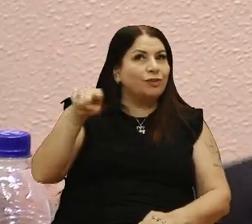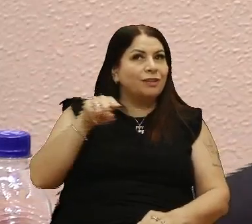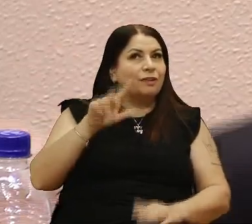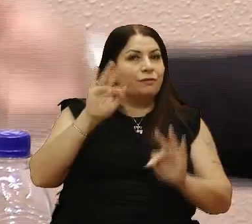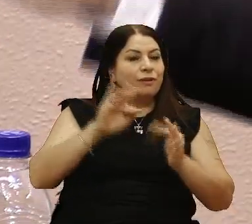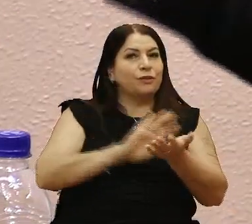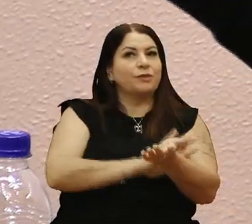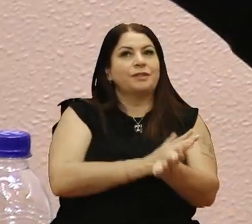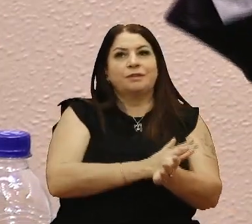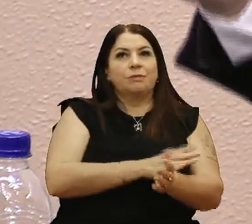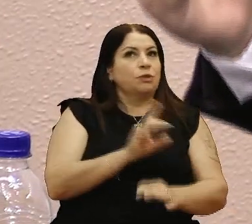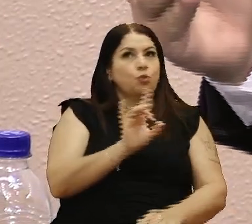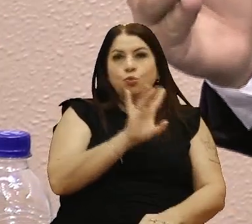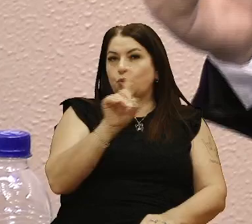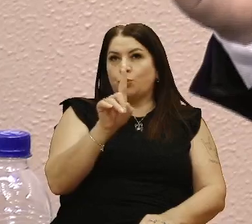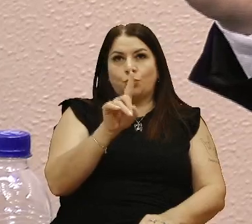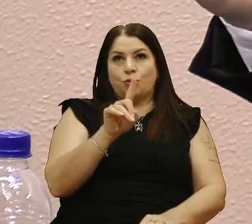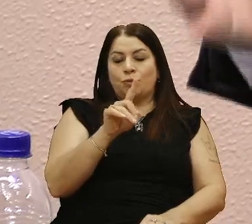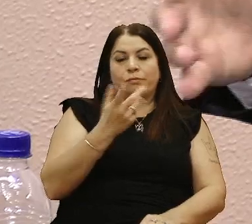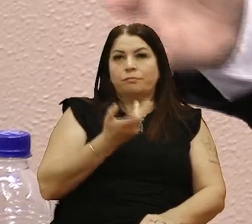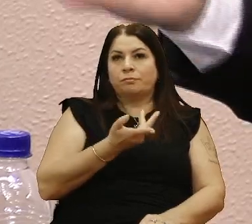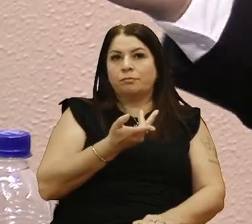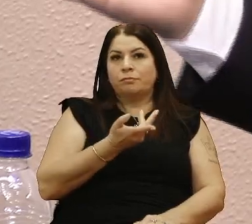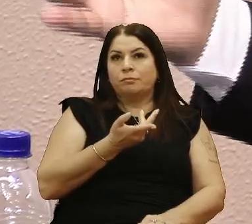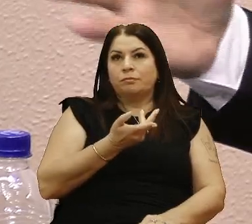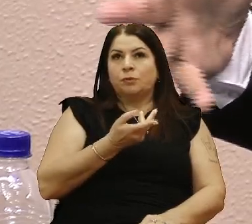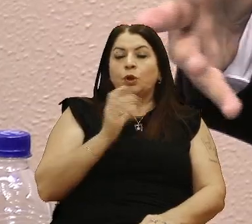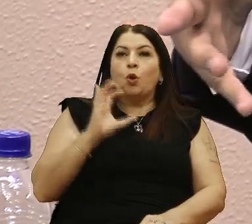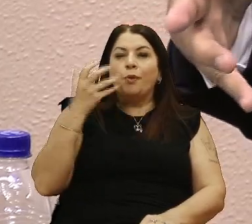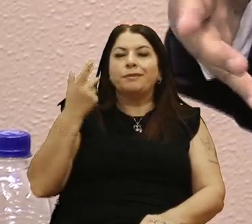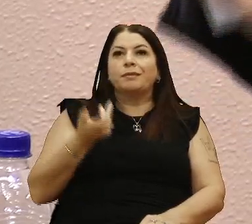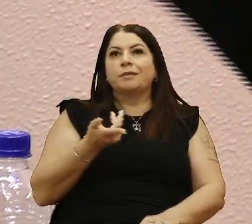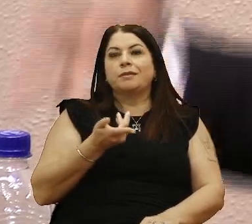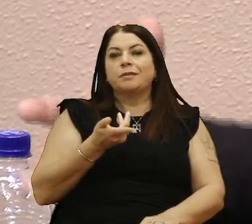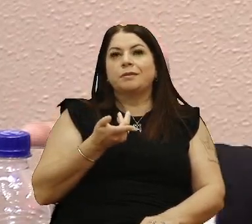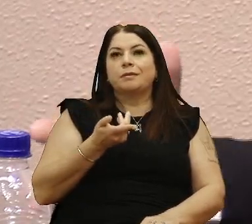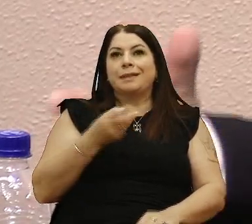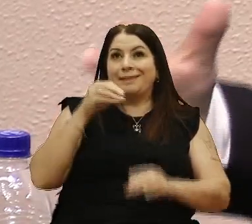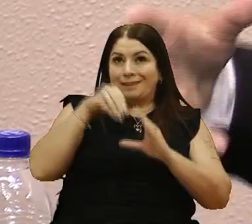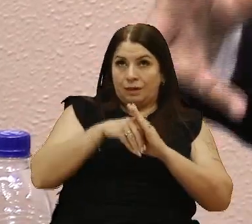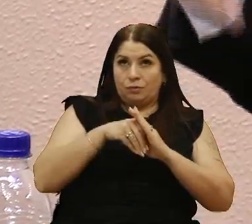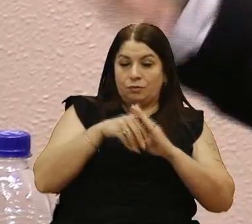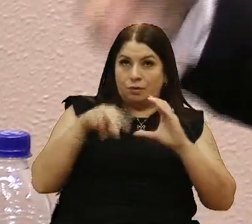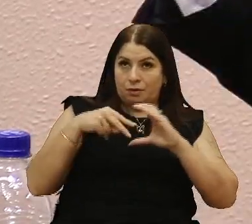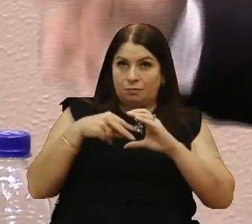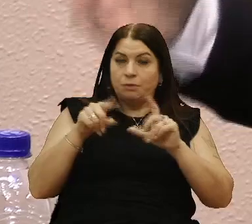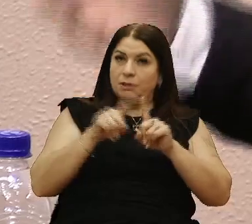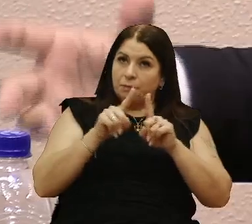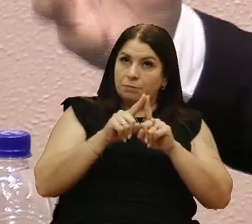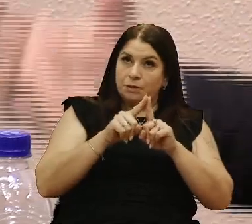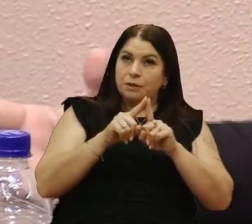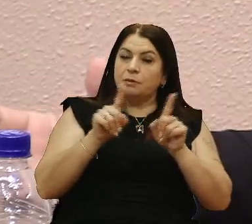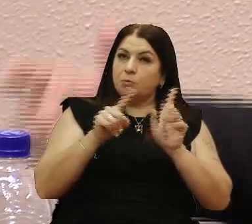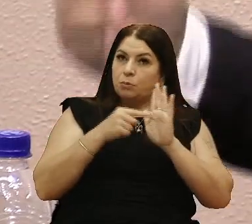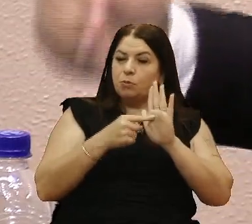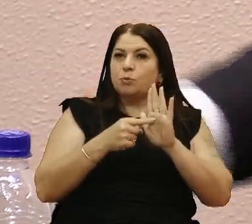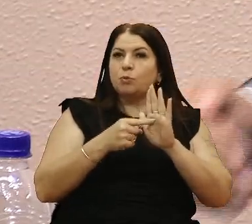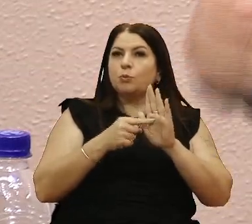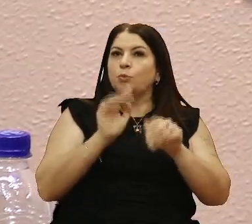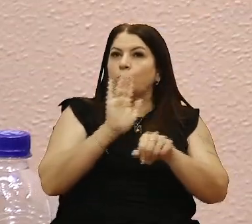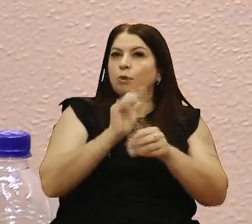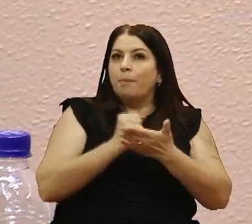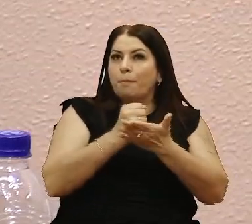antirracista, não só para os casos que ocorram internamente, mas que vai servir também como um instrumento